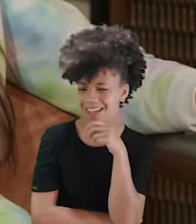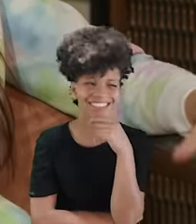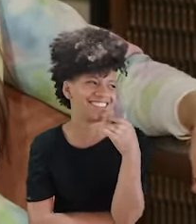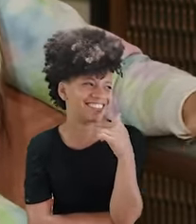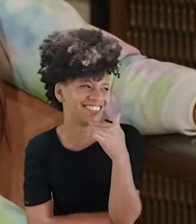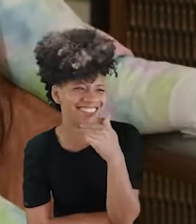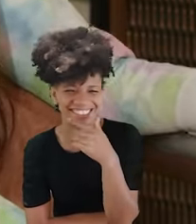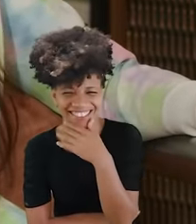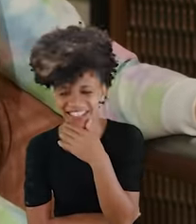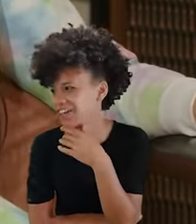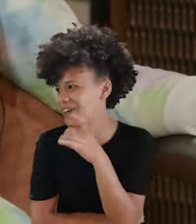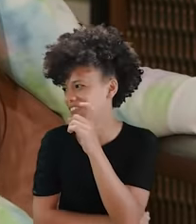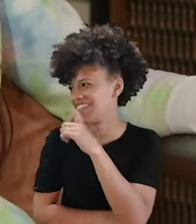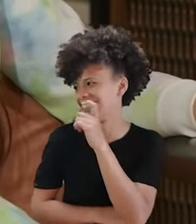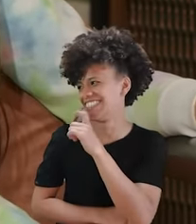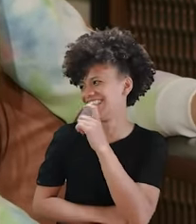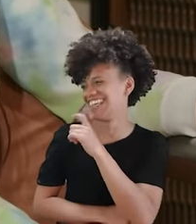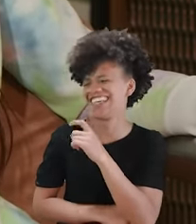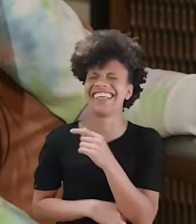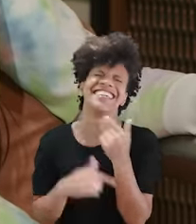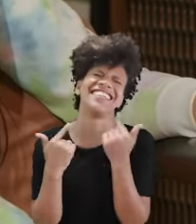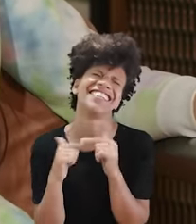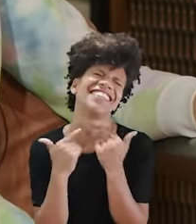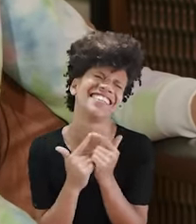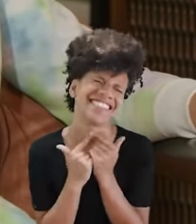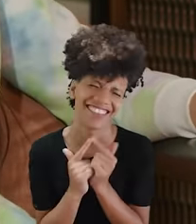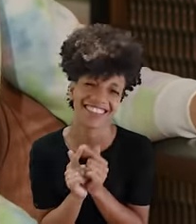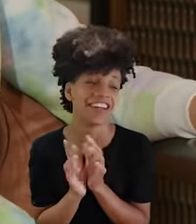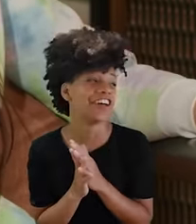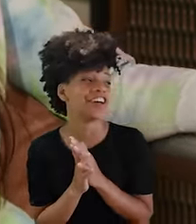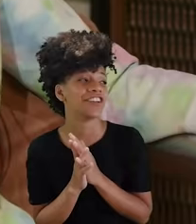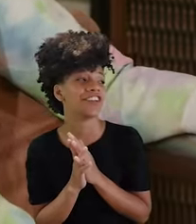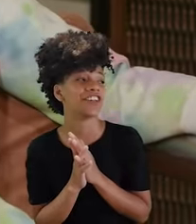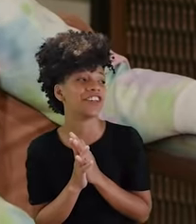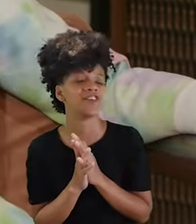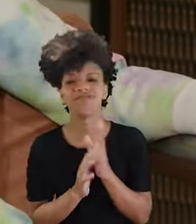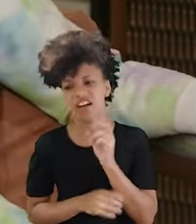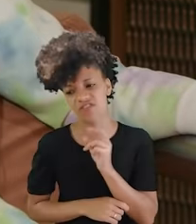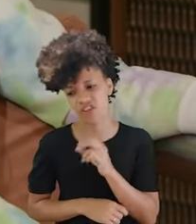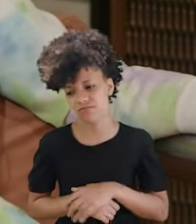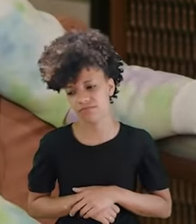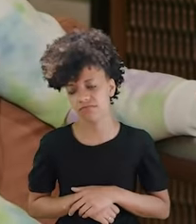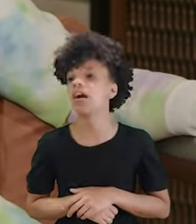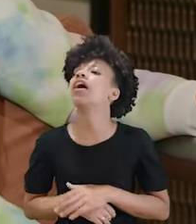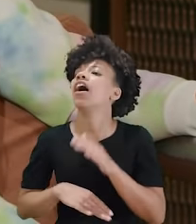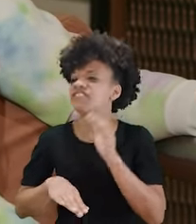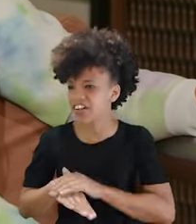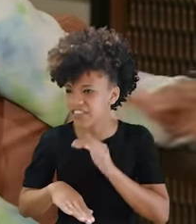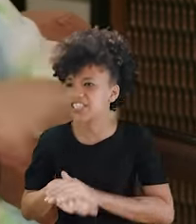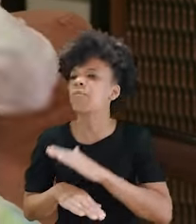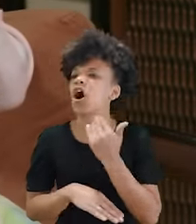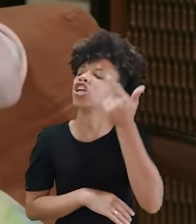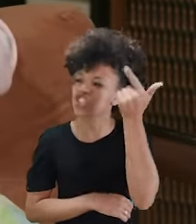deu já foi vamos vou fazer ela morrer de novo eu pensei que a gente conseguiu fazer com que